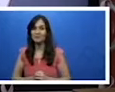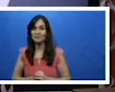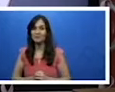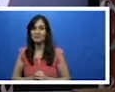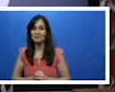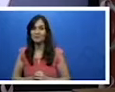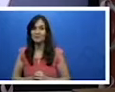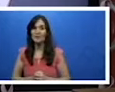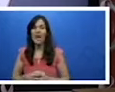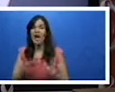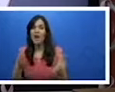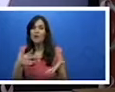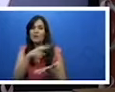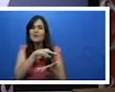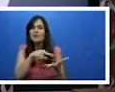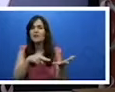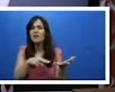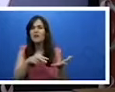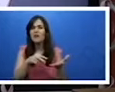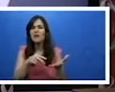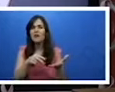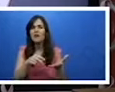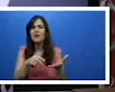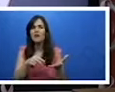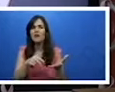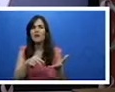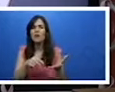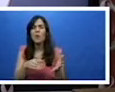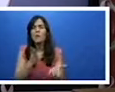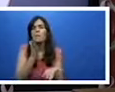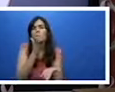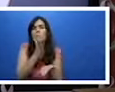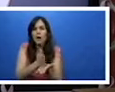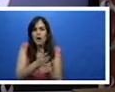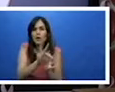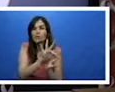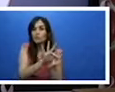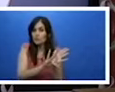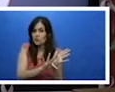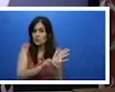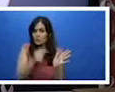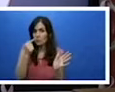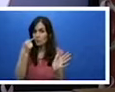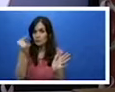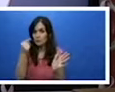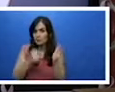Leia os fragmentos a seguir. Então, nós temos um fragmento, uma parte do texto. Vamos lá.